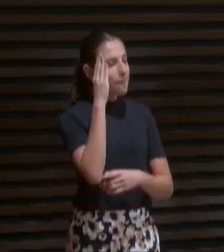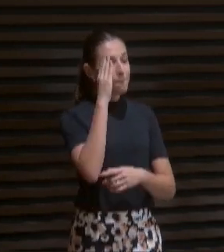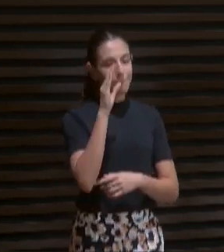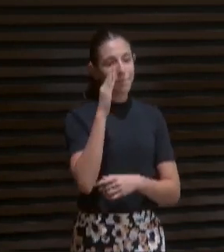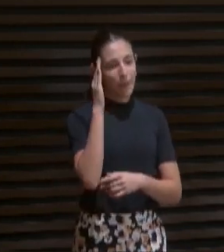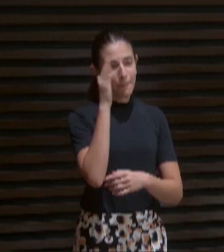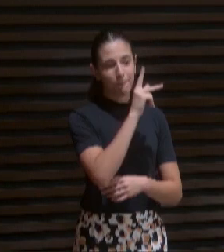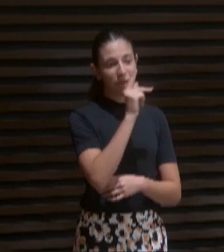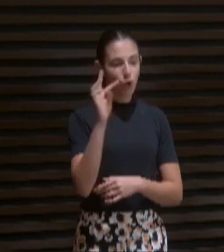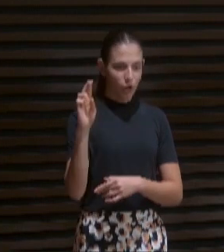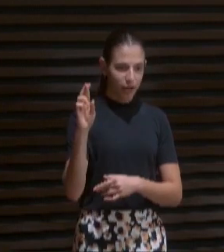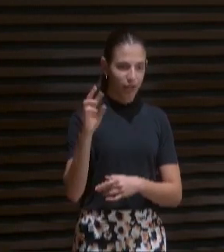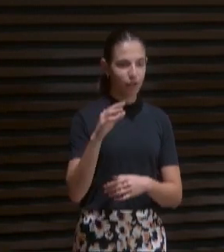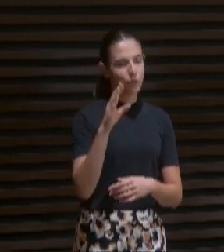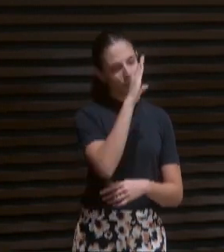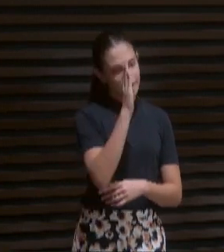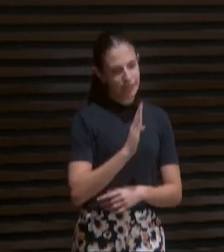descendente